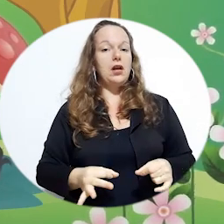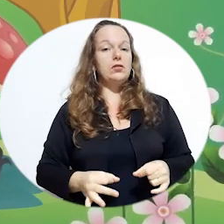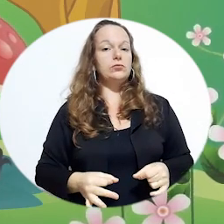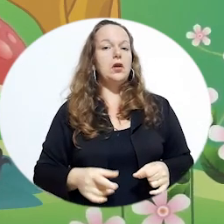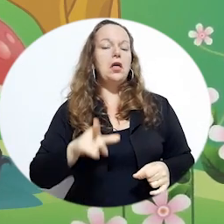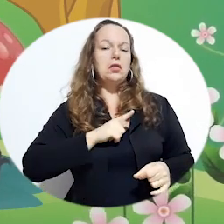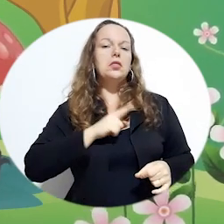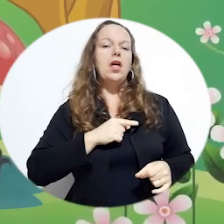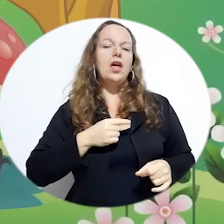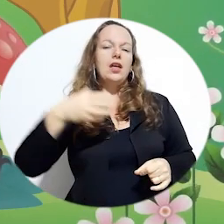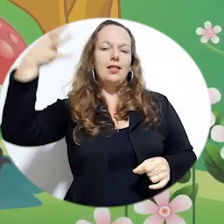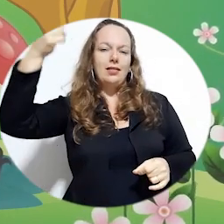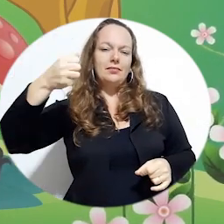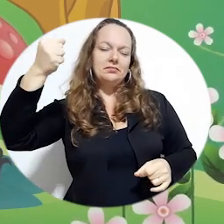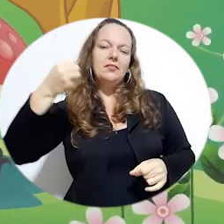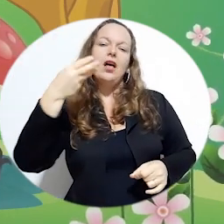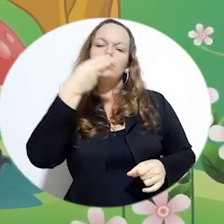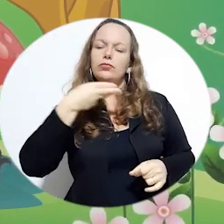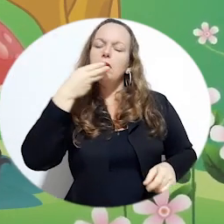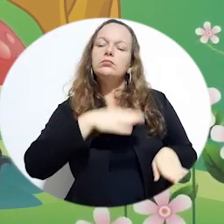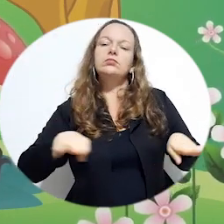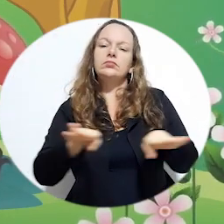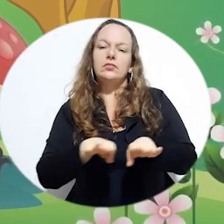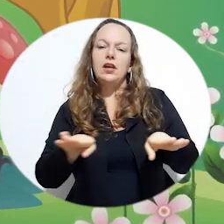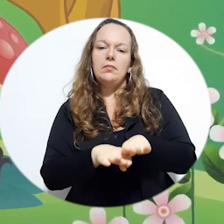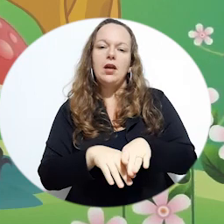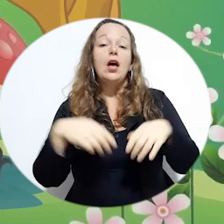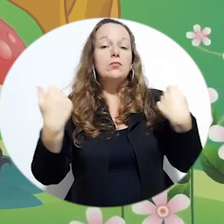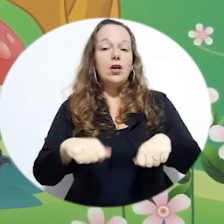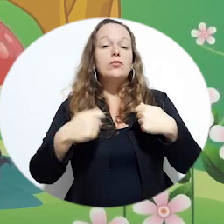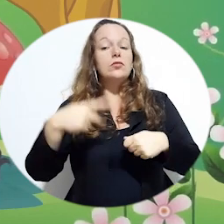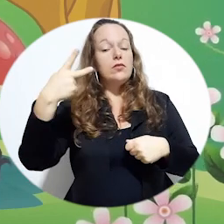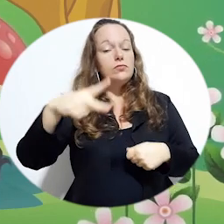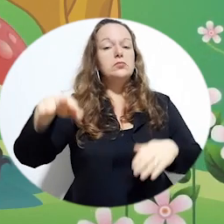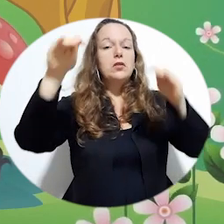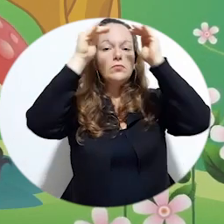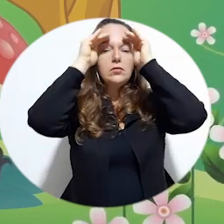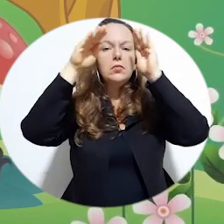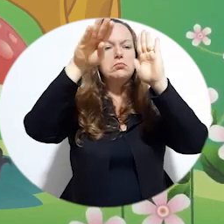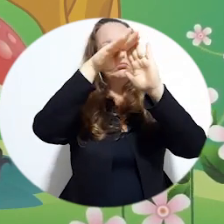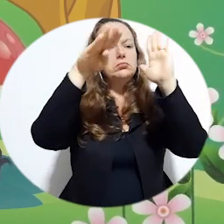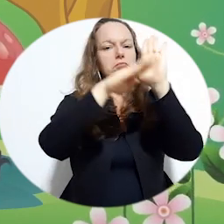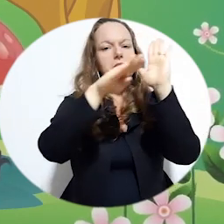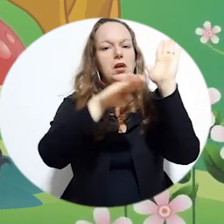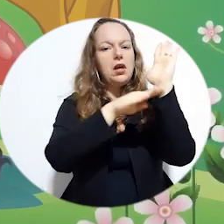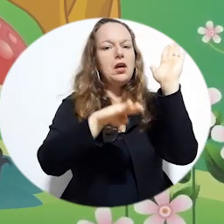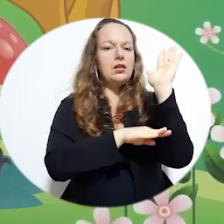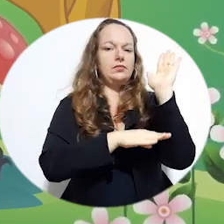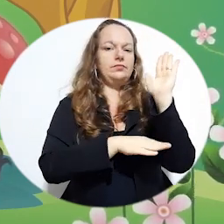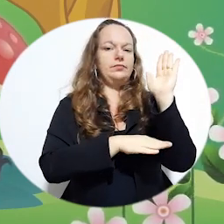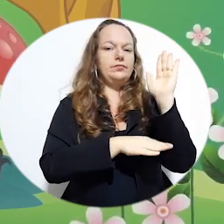tem muito leite e muito mel, eu preciso que vocês respeitem algumas regras. E foi